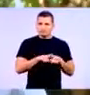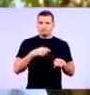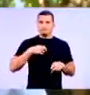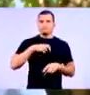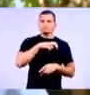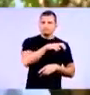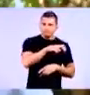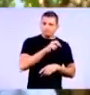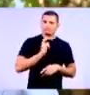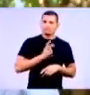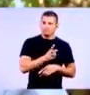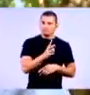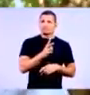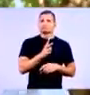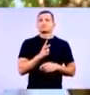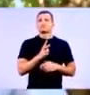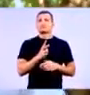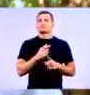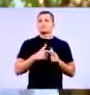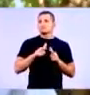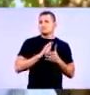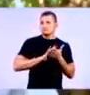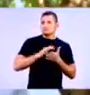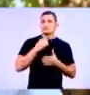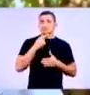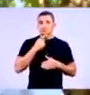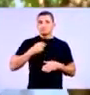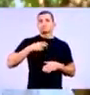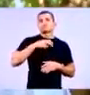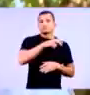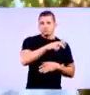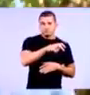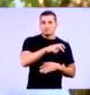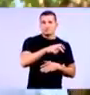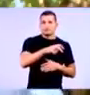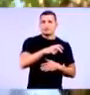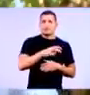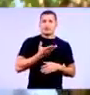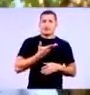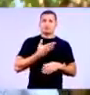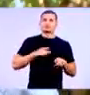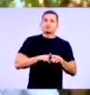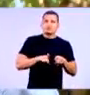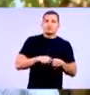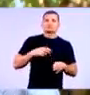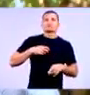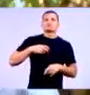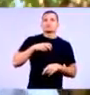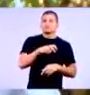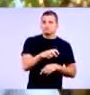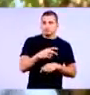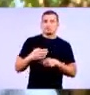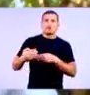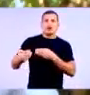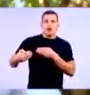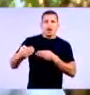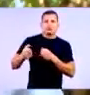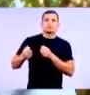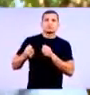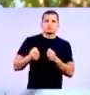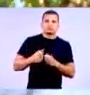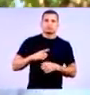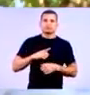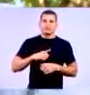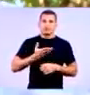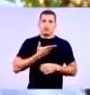busco sem problema nenhum. Tive dúvida, eu já corro atrás deles. E os colegas também, aqueles colegas que estão nos acompanhando na sala de aula também.